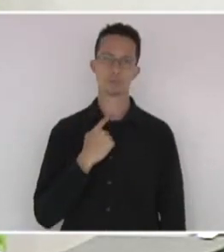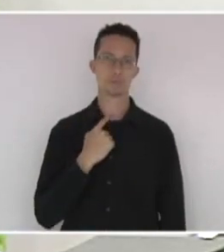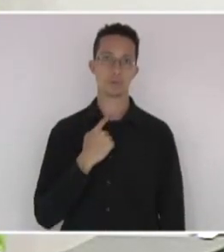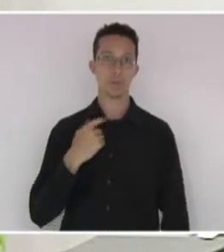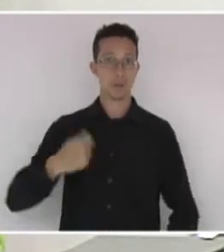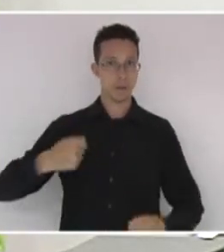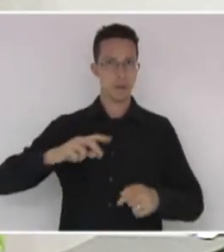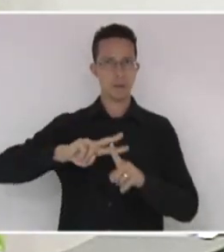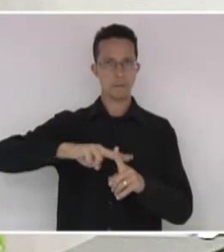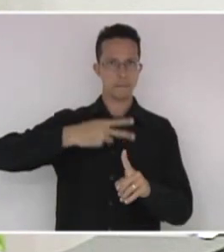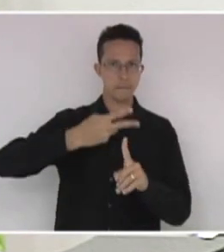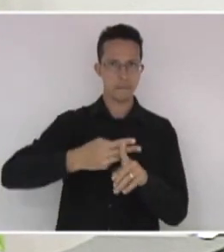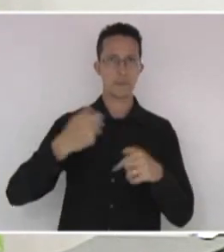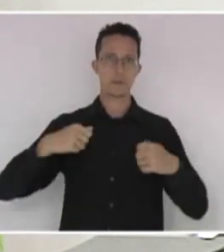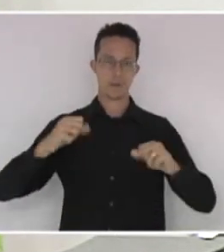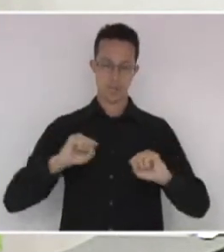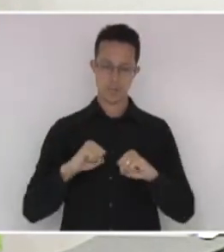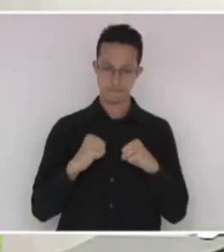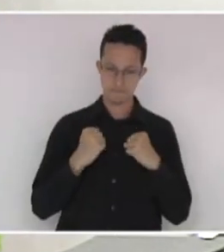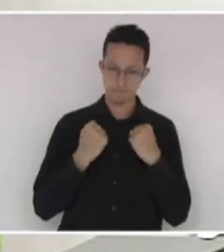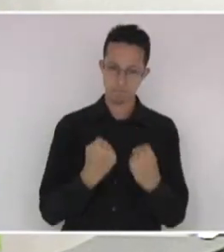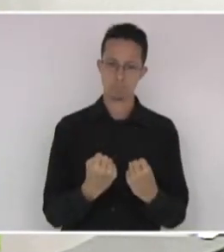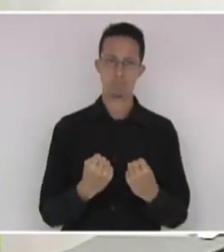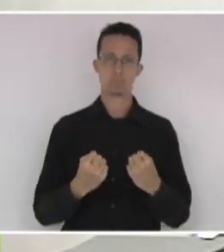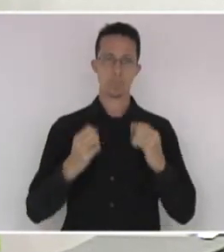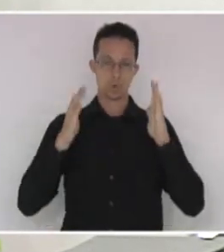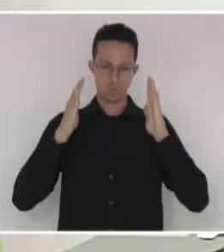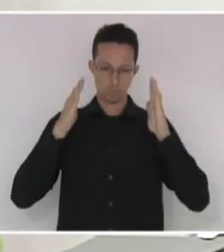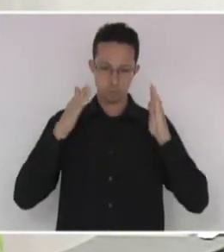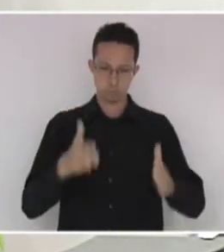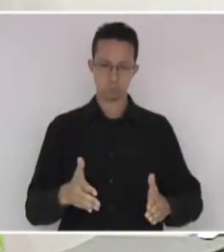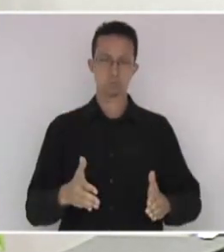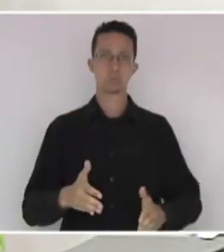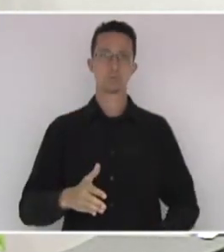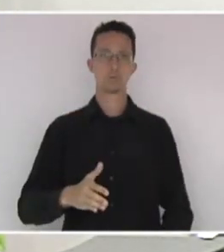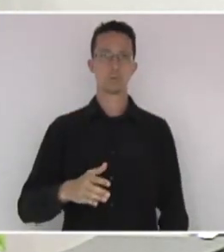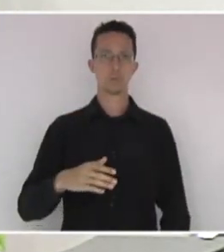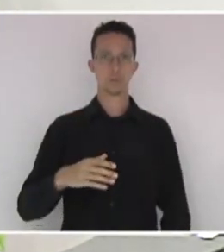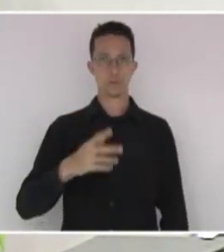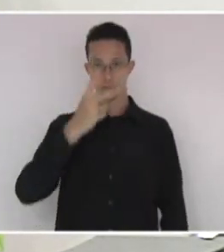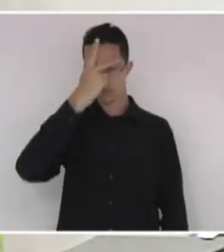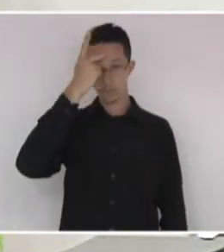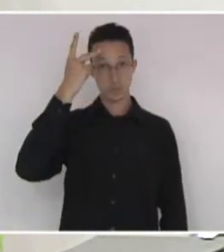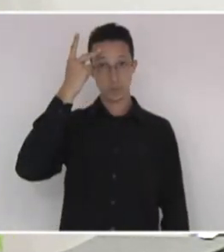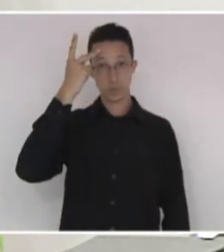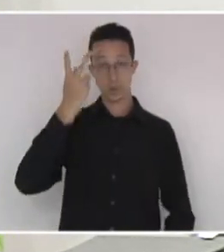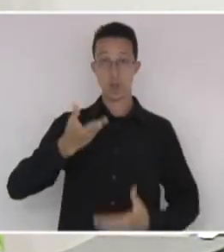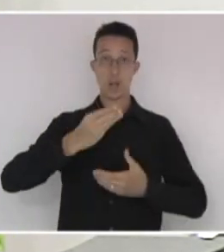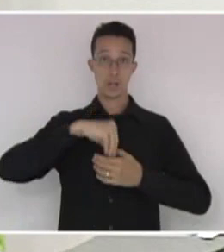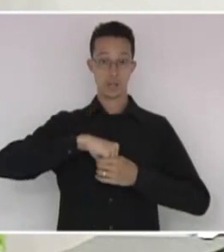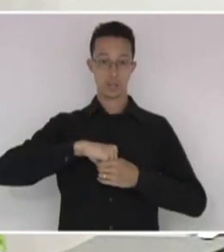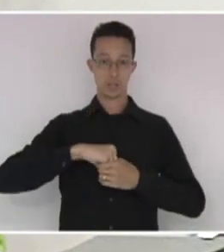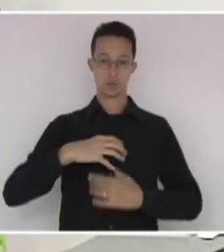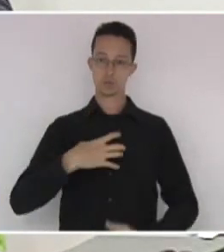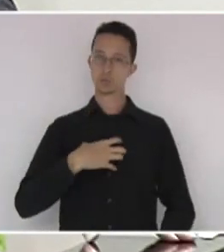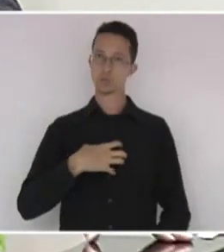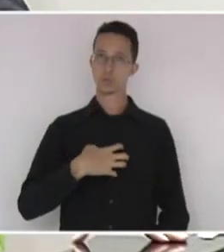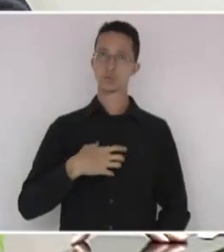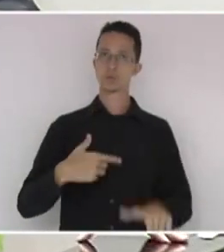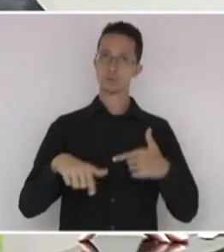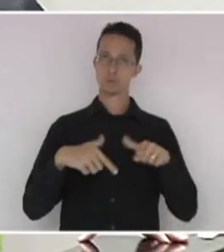pessoa se dedicar, que precisa a pessoa ter aquilo na sua vida para ser um bom profissional. Uma vez